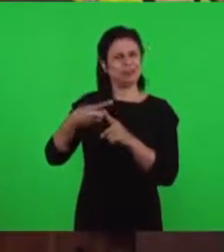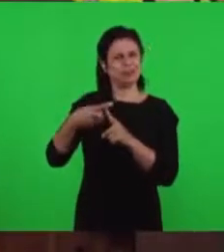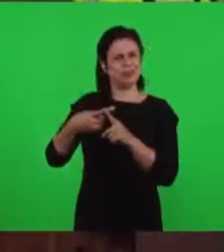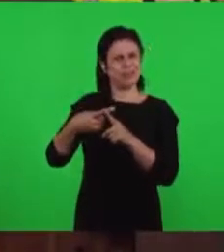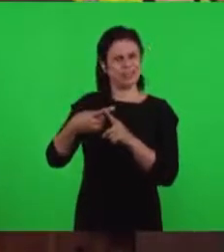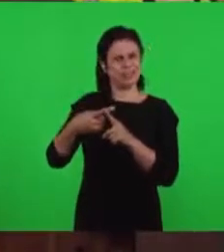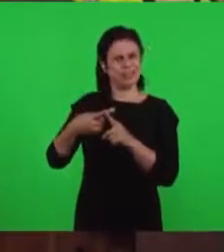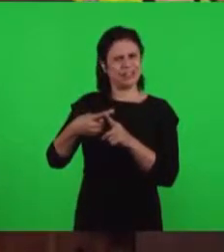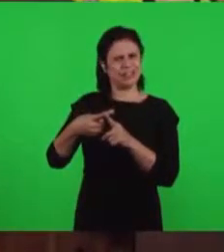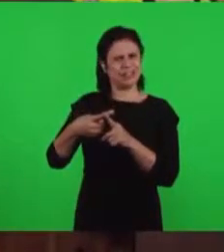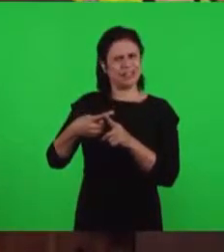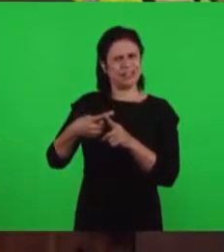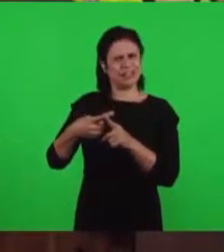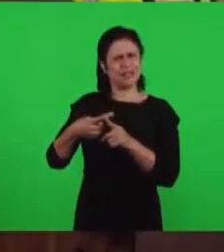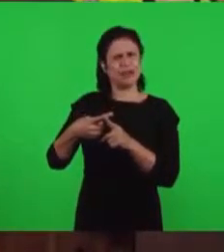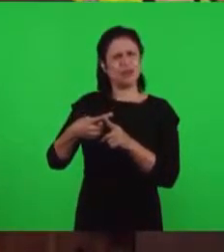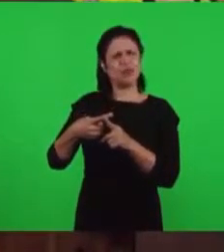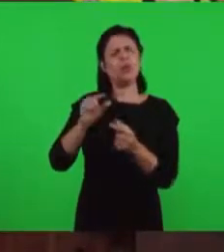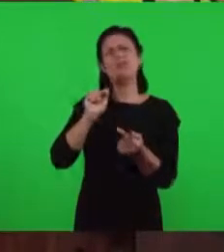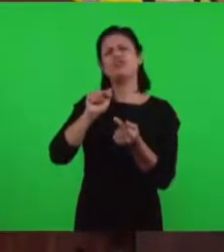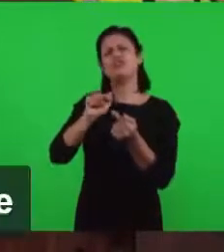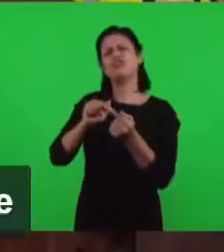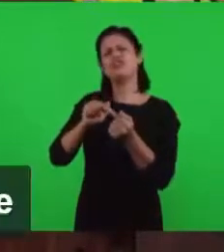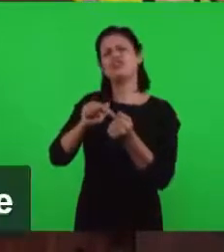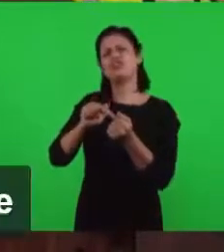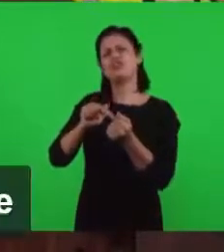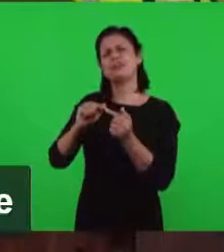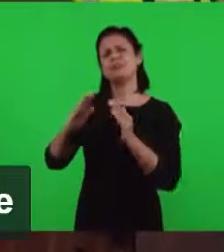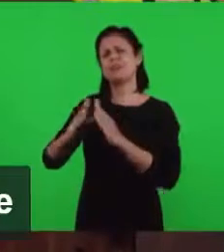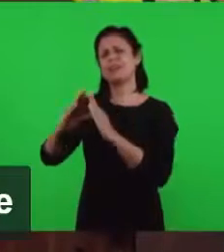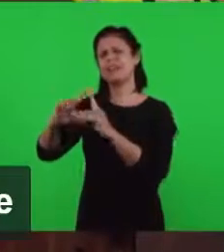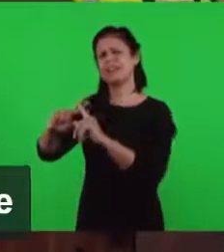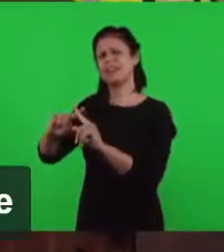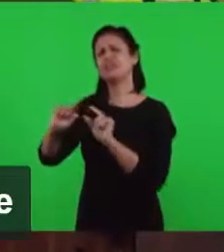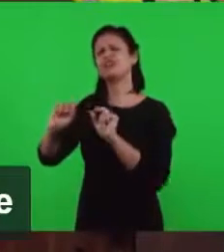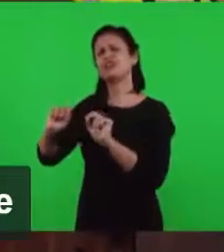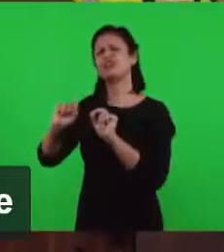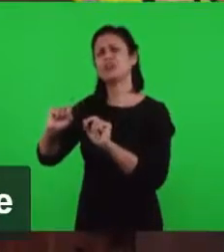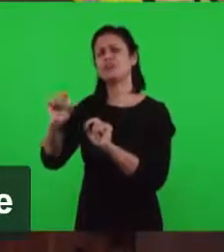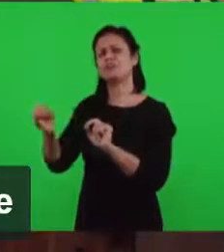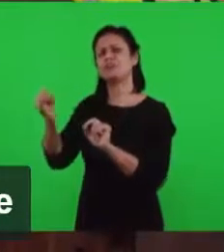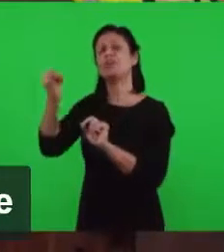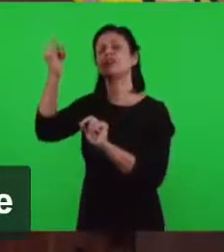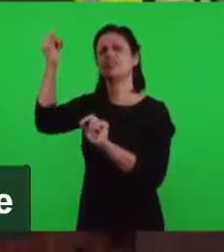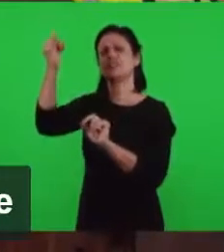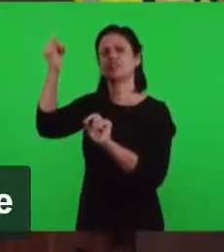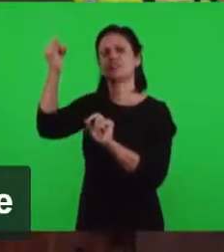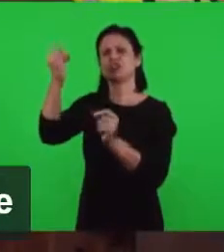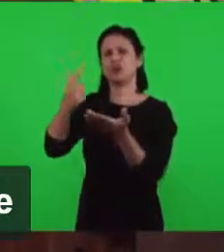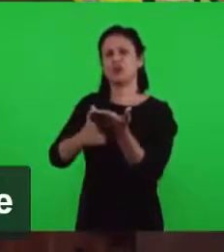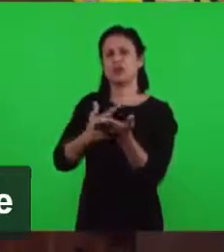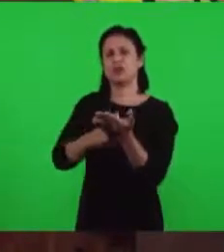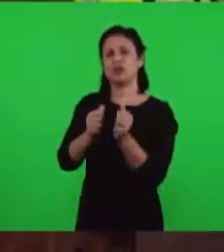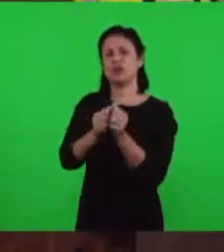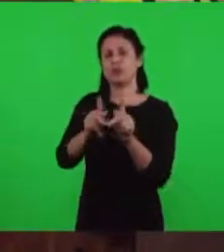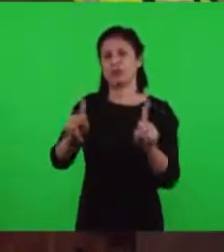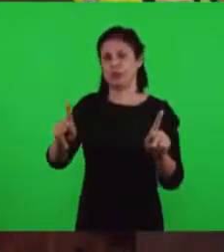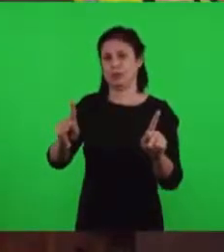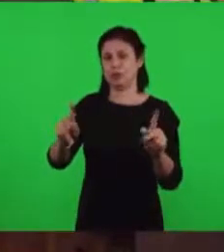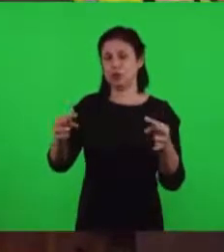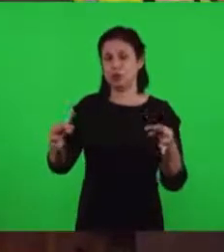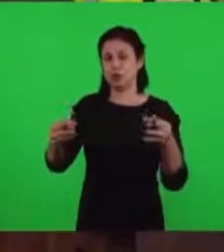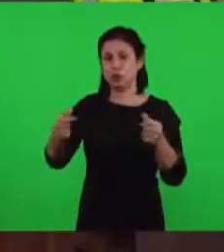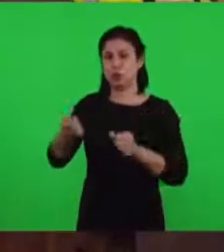importante para a igreja na relação de tudo aquilo tudo aquilo que foi realizado pelo